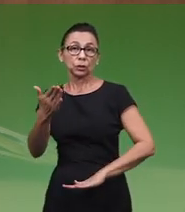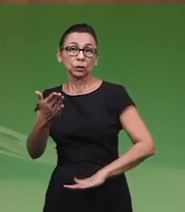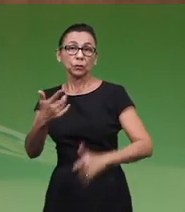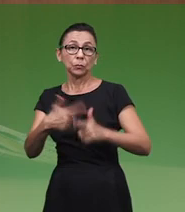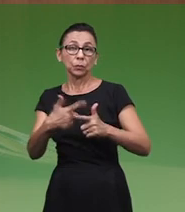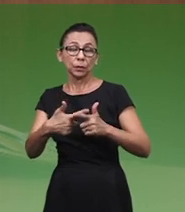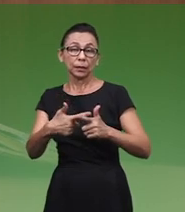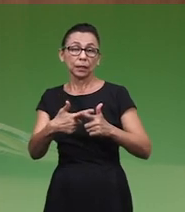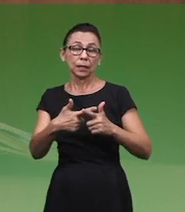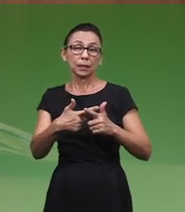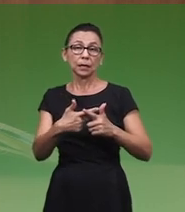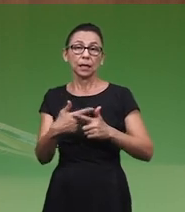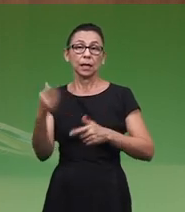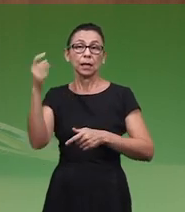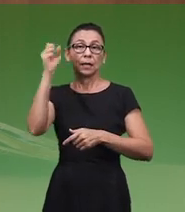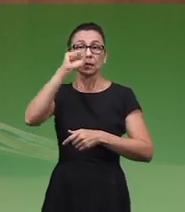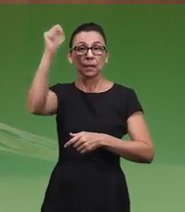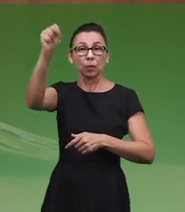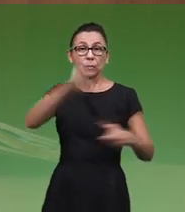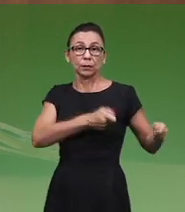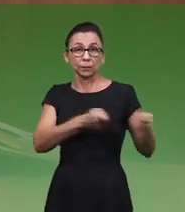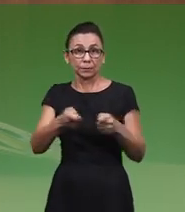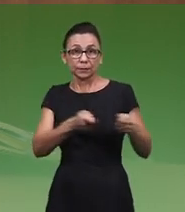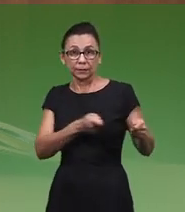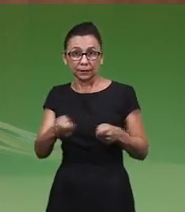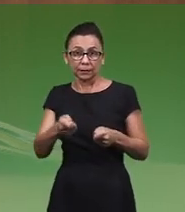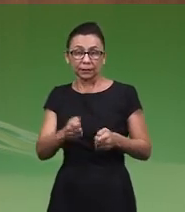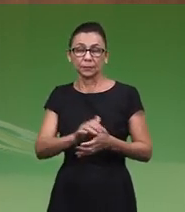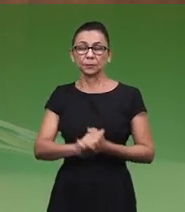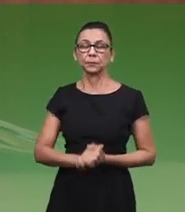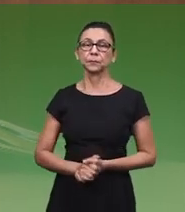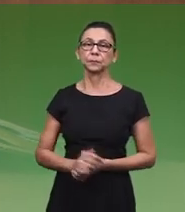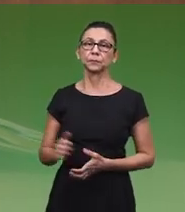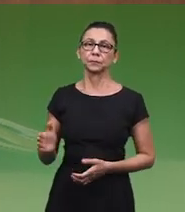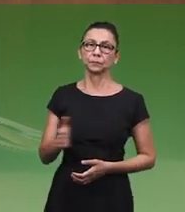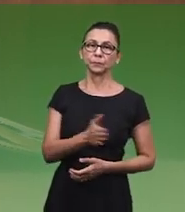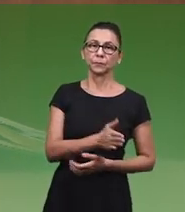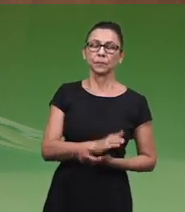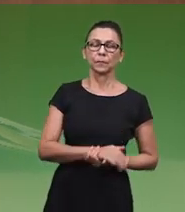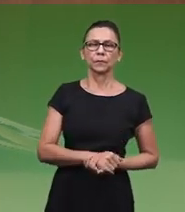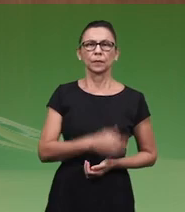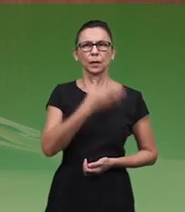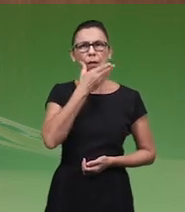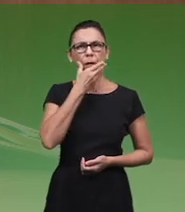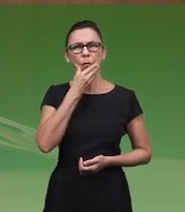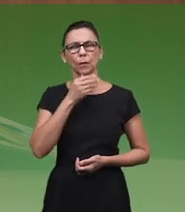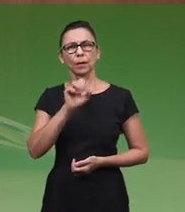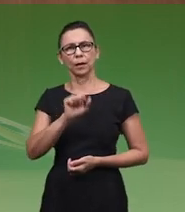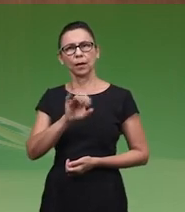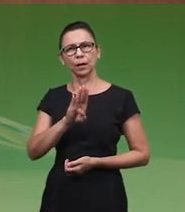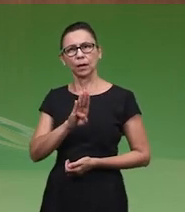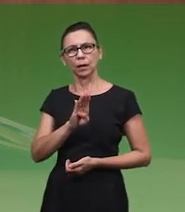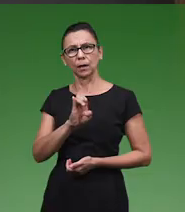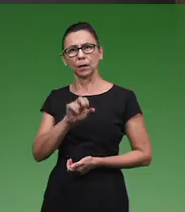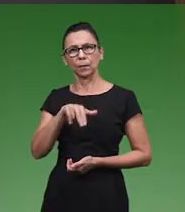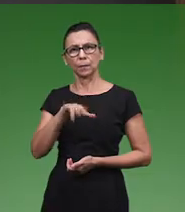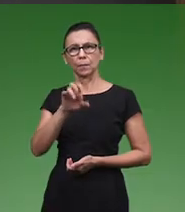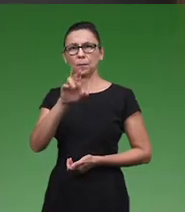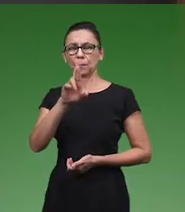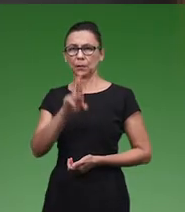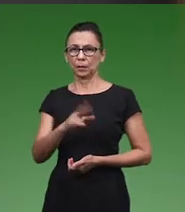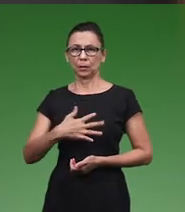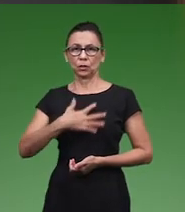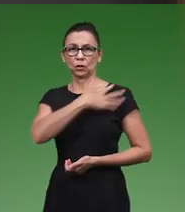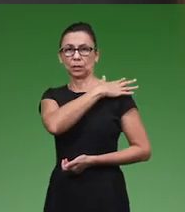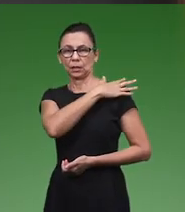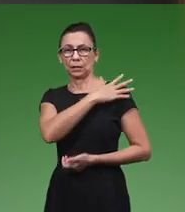sobre isso aqui em outros momentos. E Abner, que era um grande general de Saul, tomou